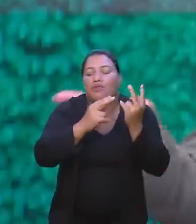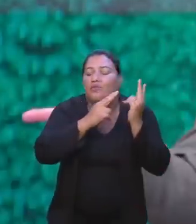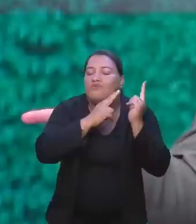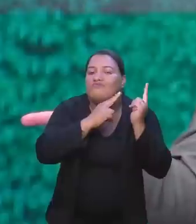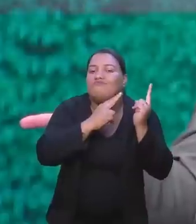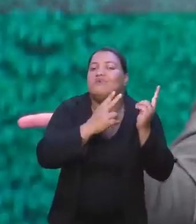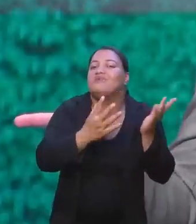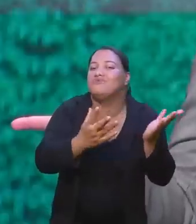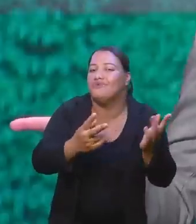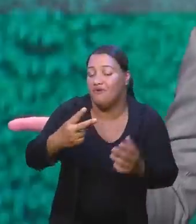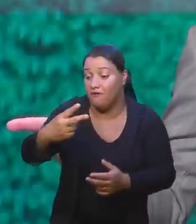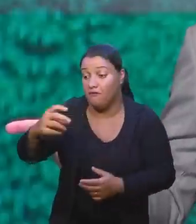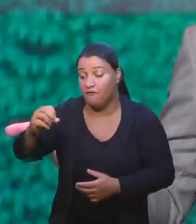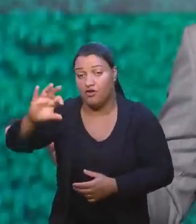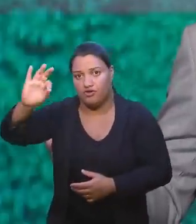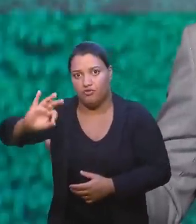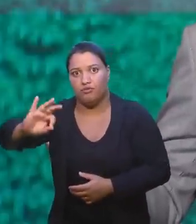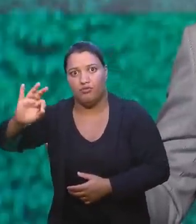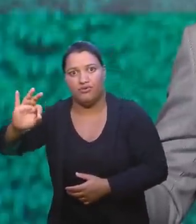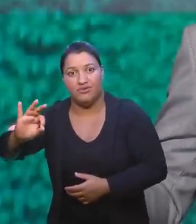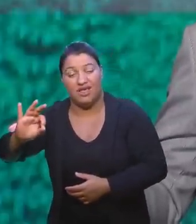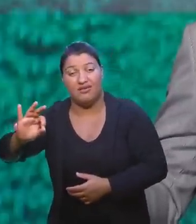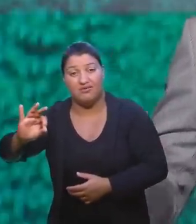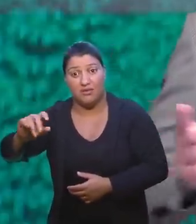Então, 20% são espíritos exilados.